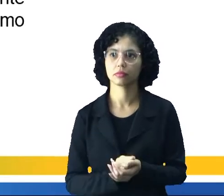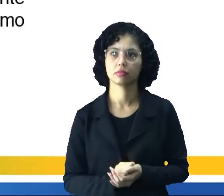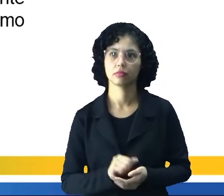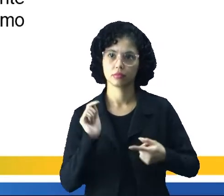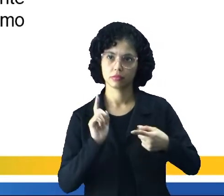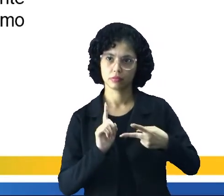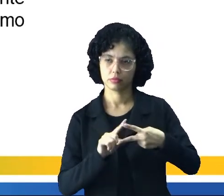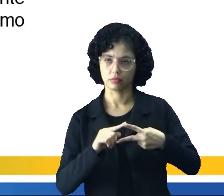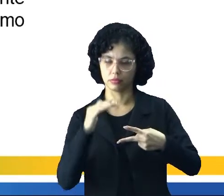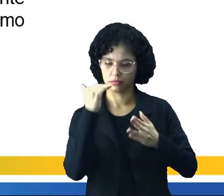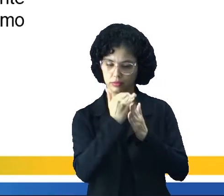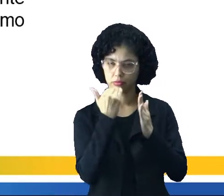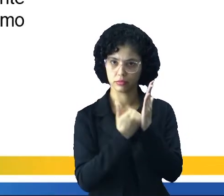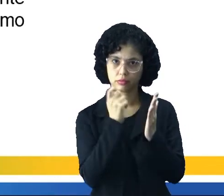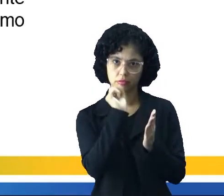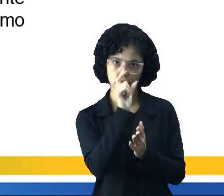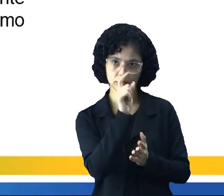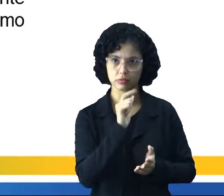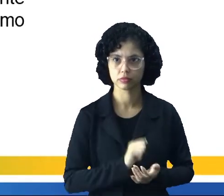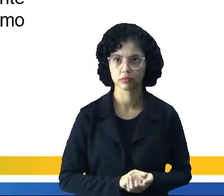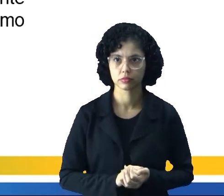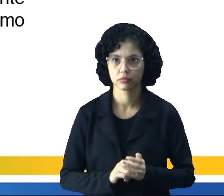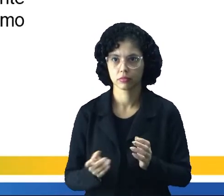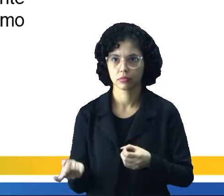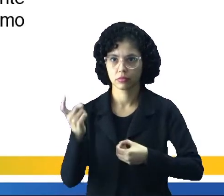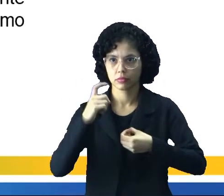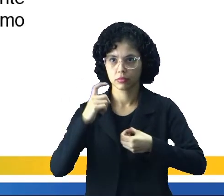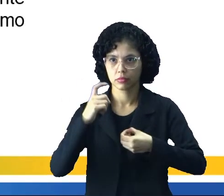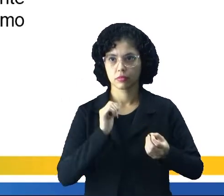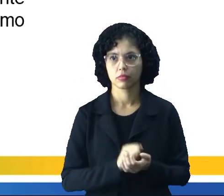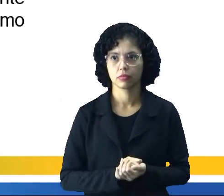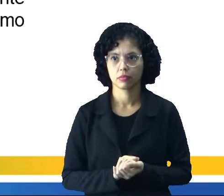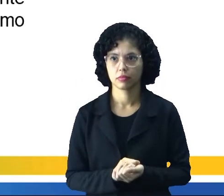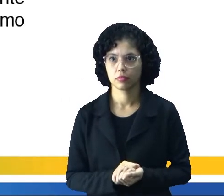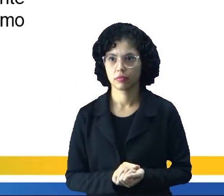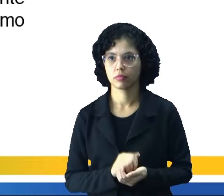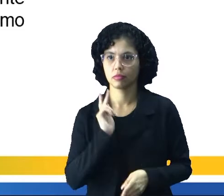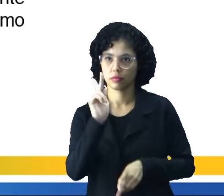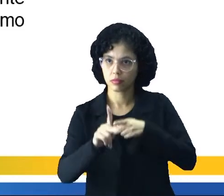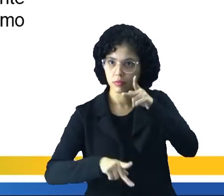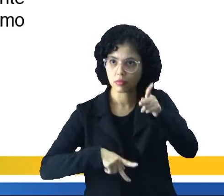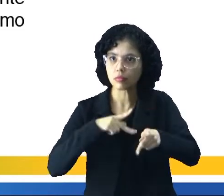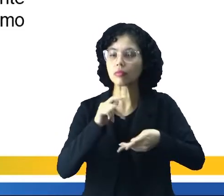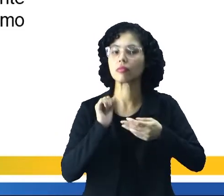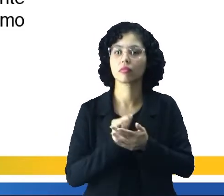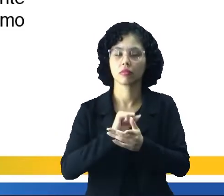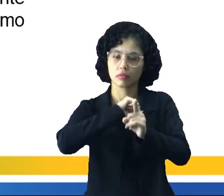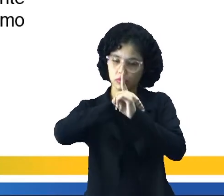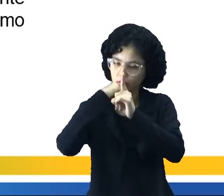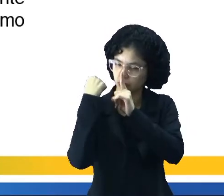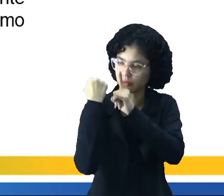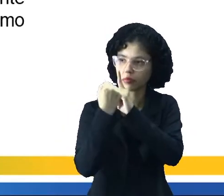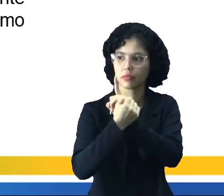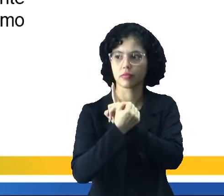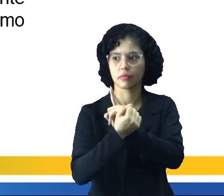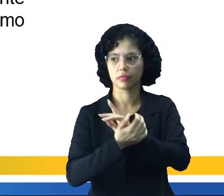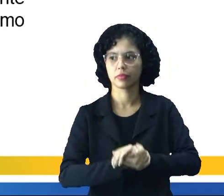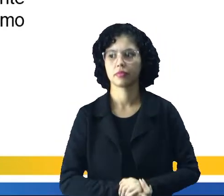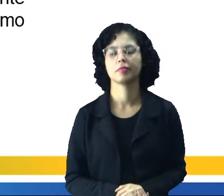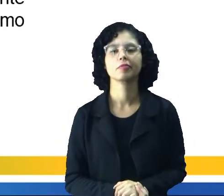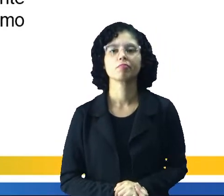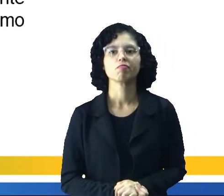linha 2, ali de azul, que é retomado depois como população e mais lá embaixo